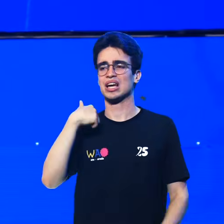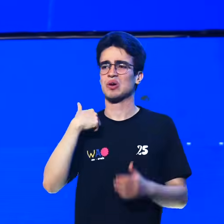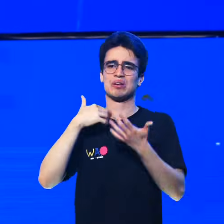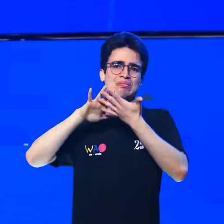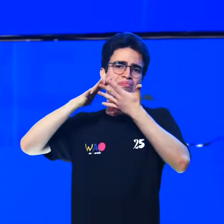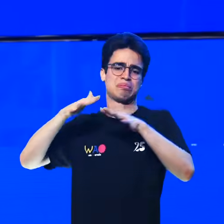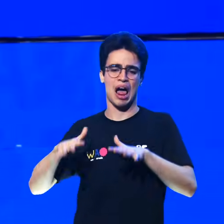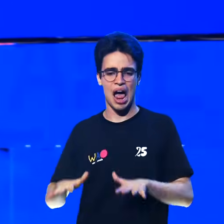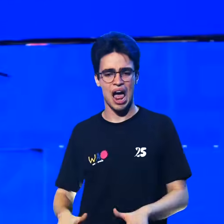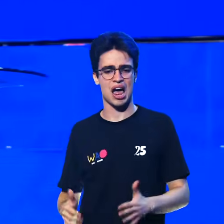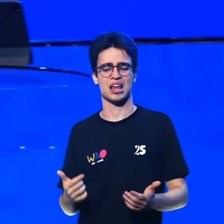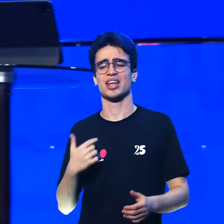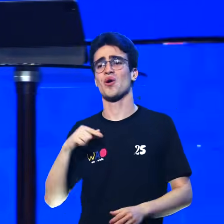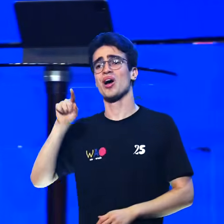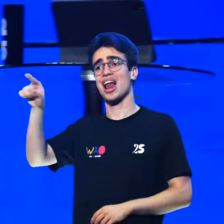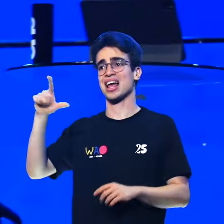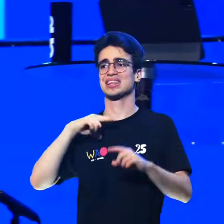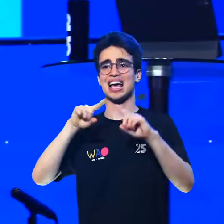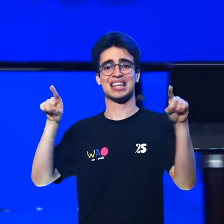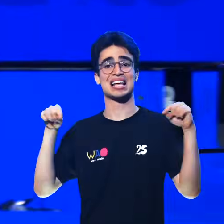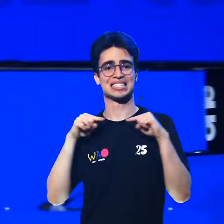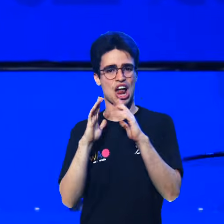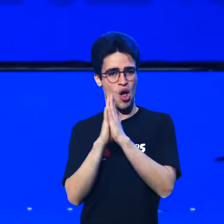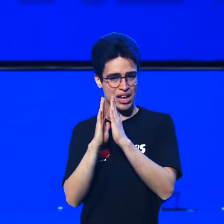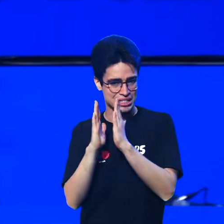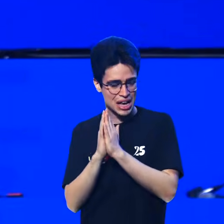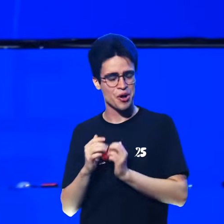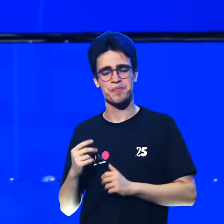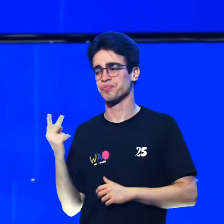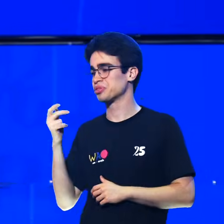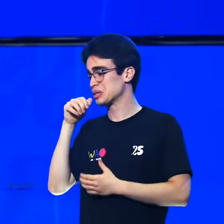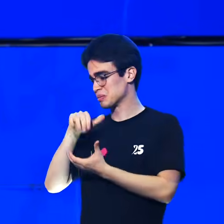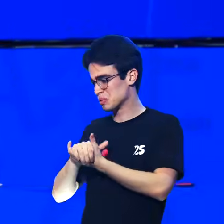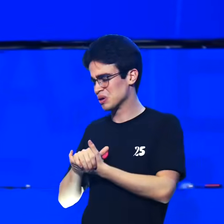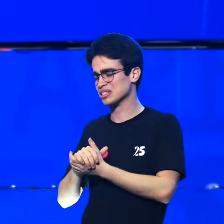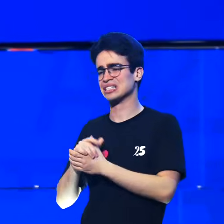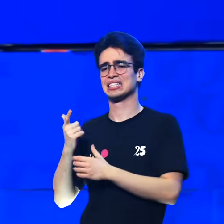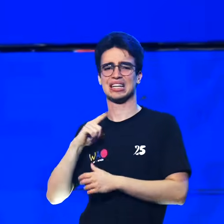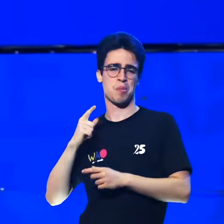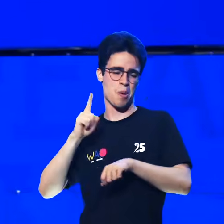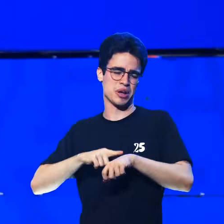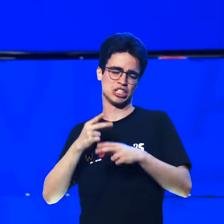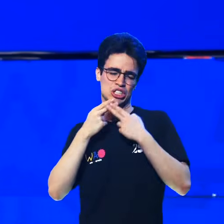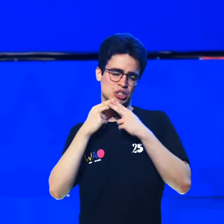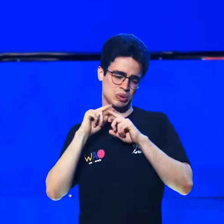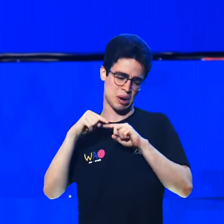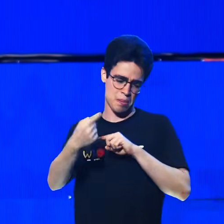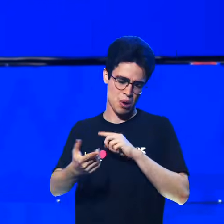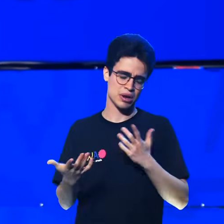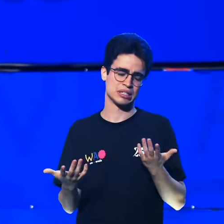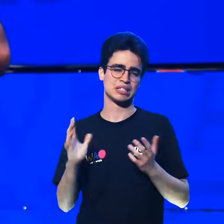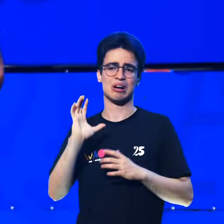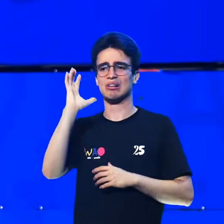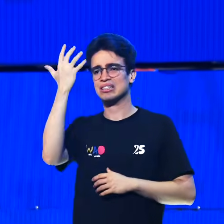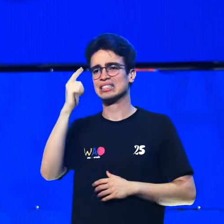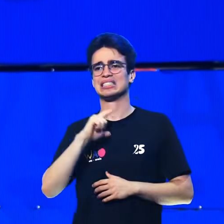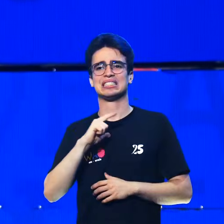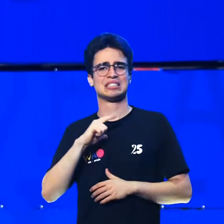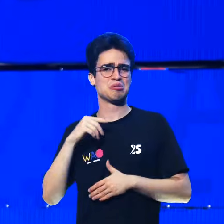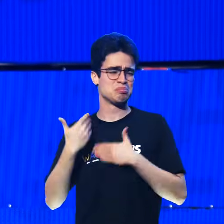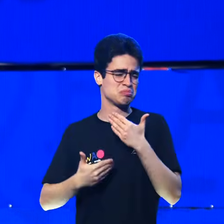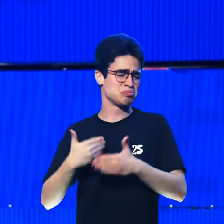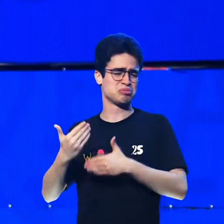naquela sala de oração, eu e a Naine, depois de um período de jejum, a gente estava passando um